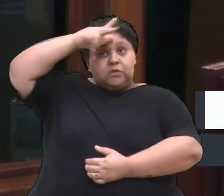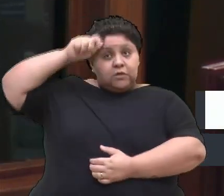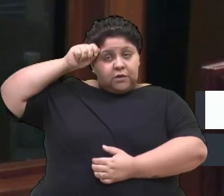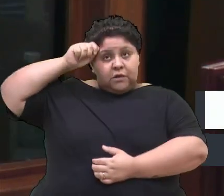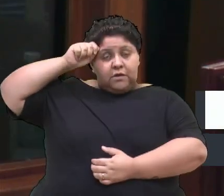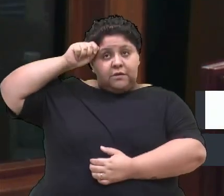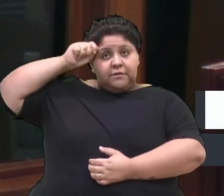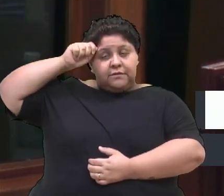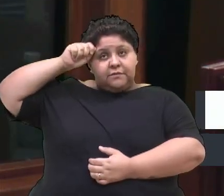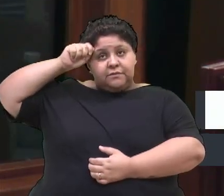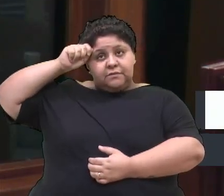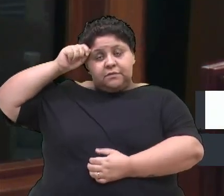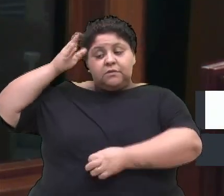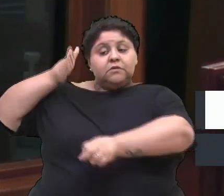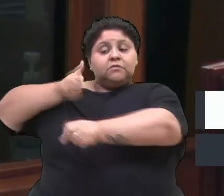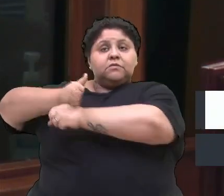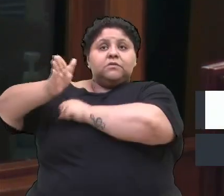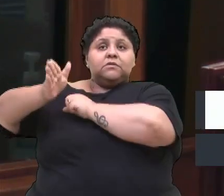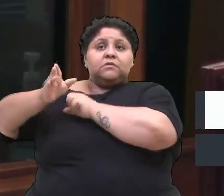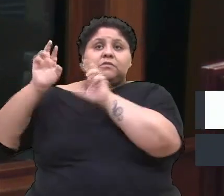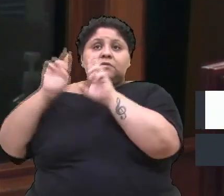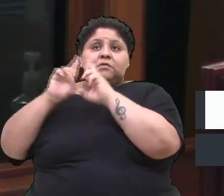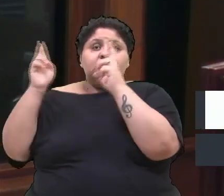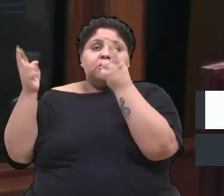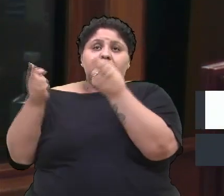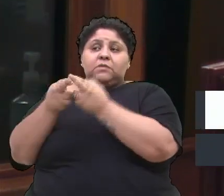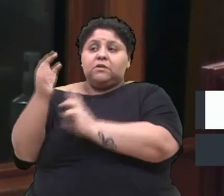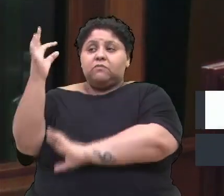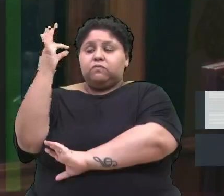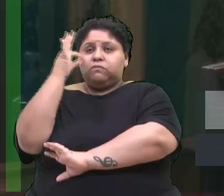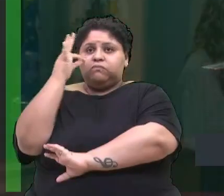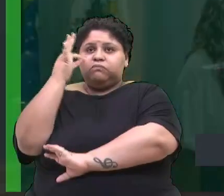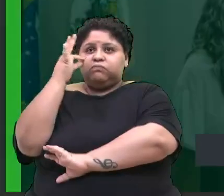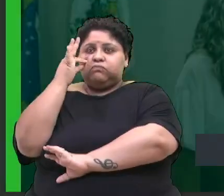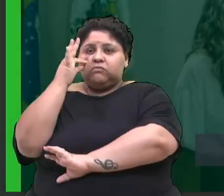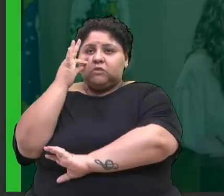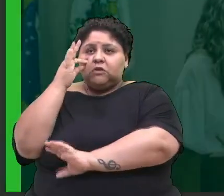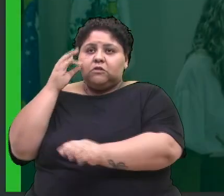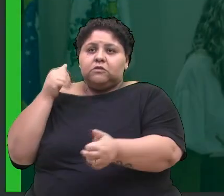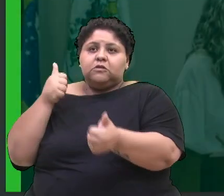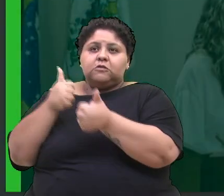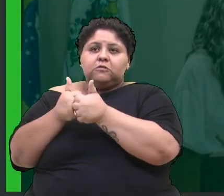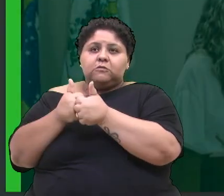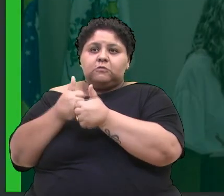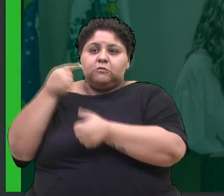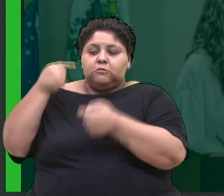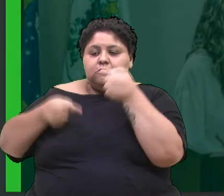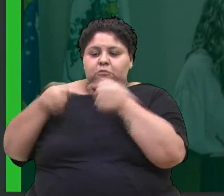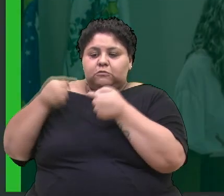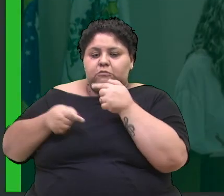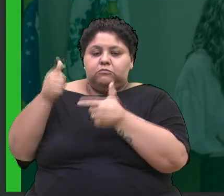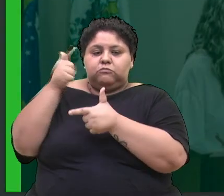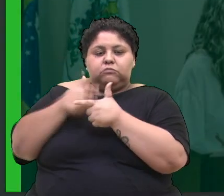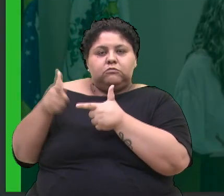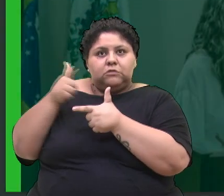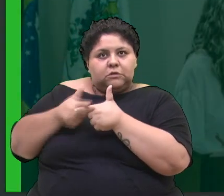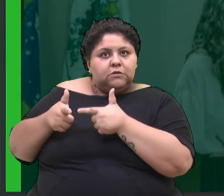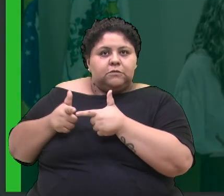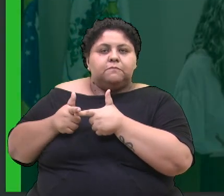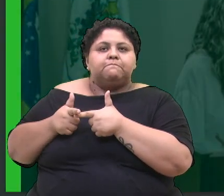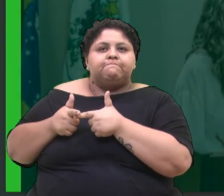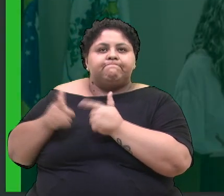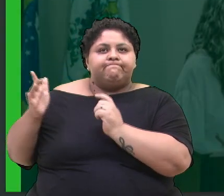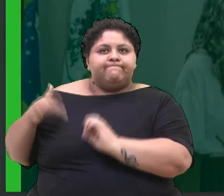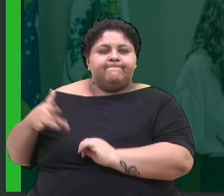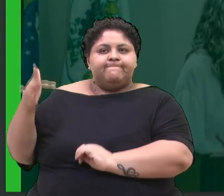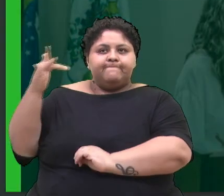para participarem de uma reunião presencial, para juntos discutirmos os problemas da